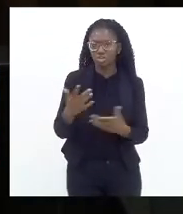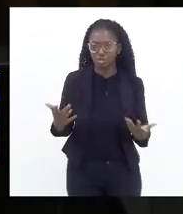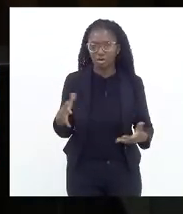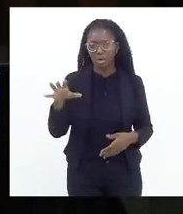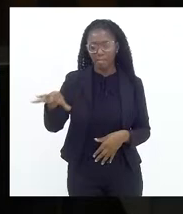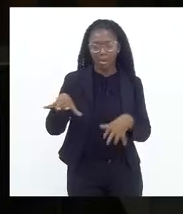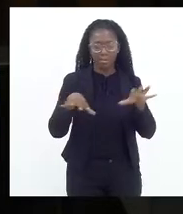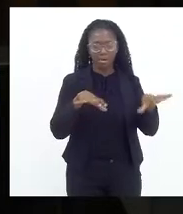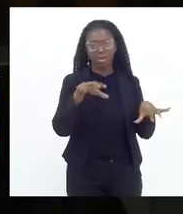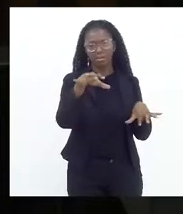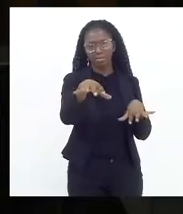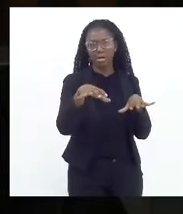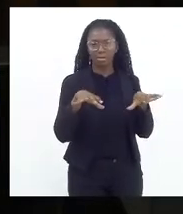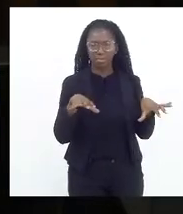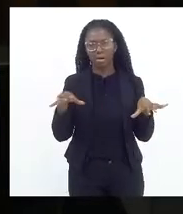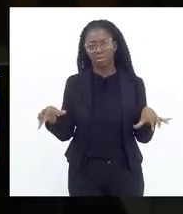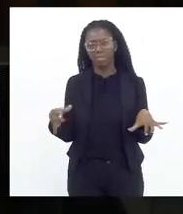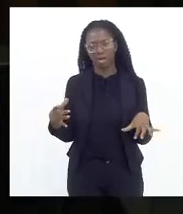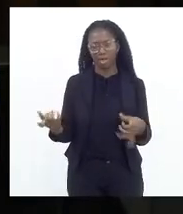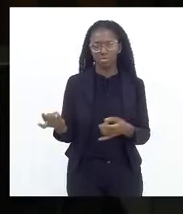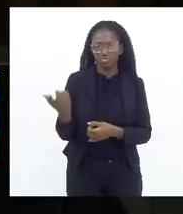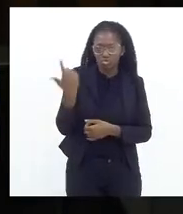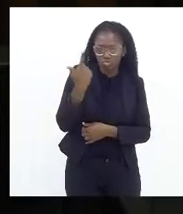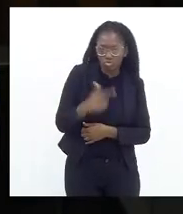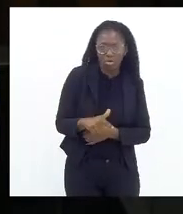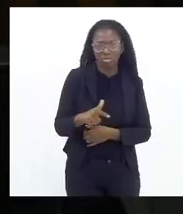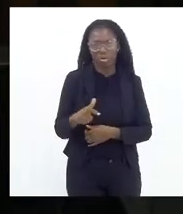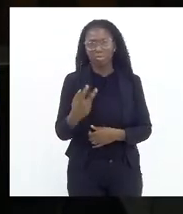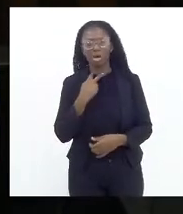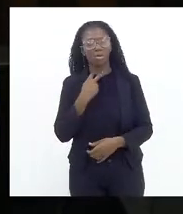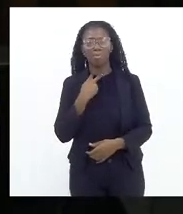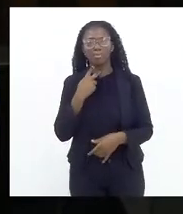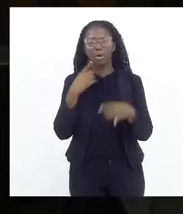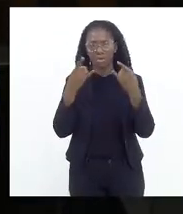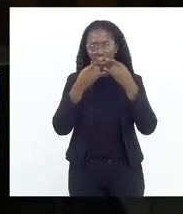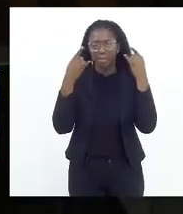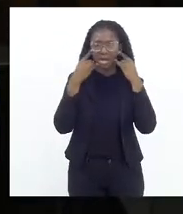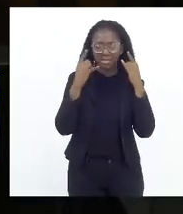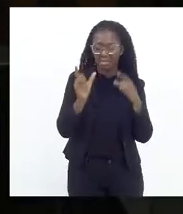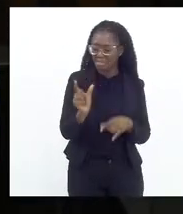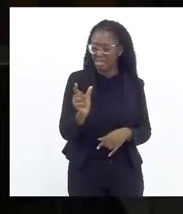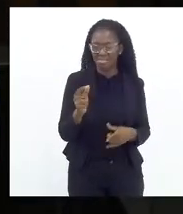para diminuir o fluxo de pessoas, porque não podemos seguir usando máscara por mais um período?